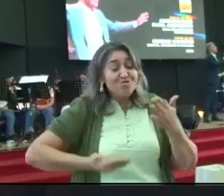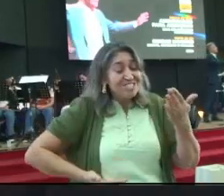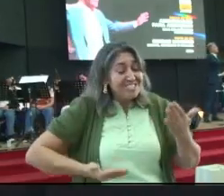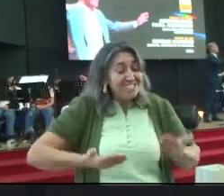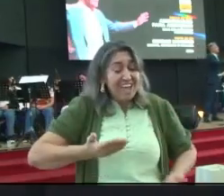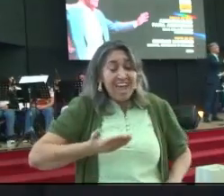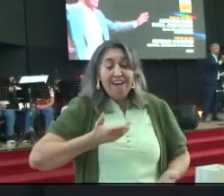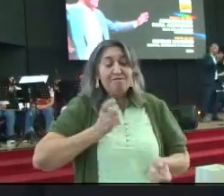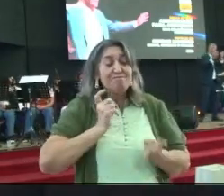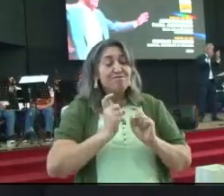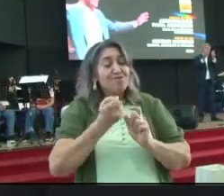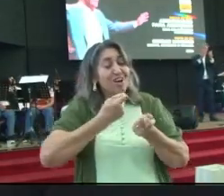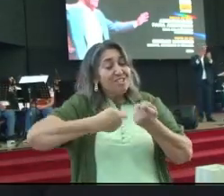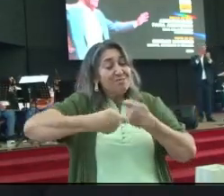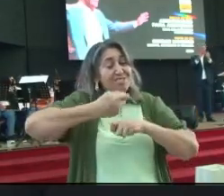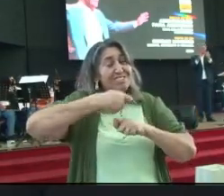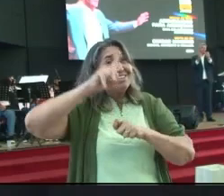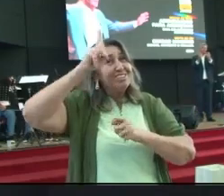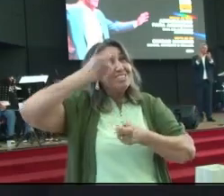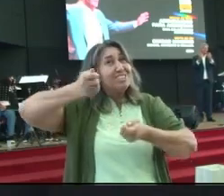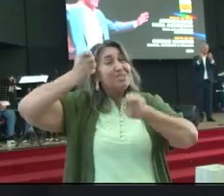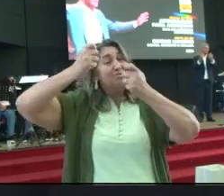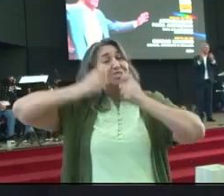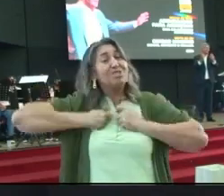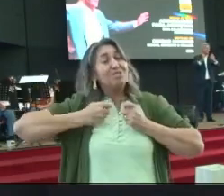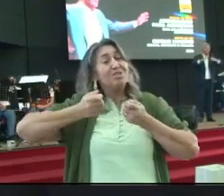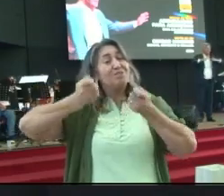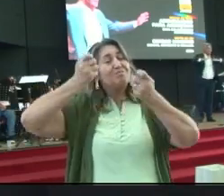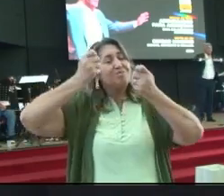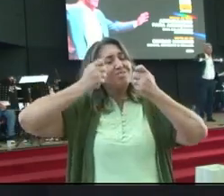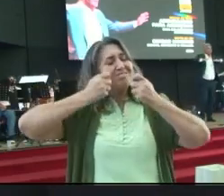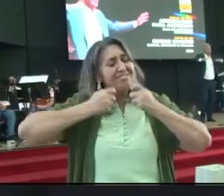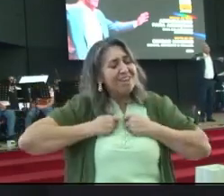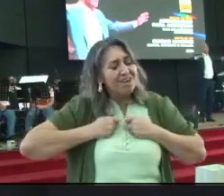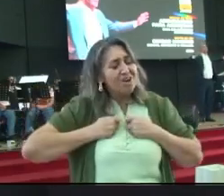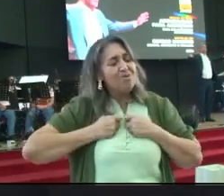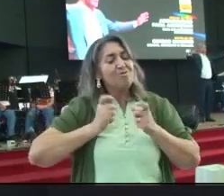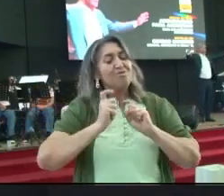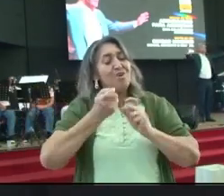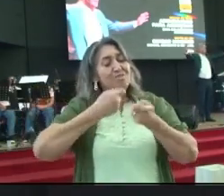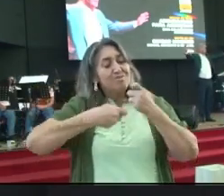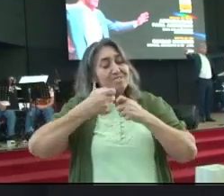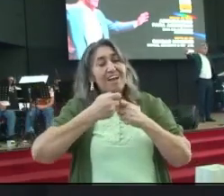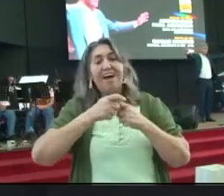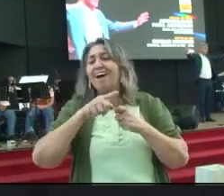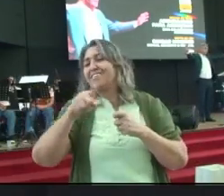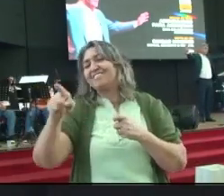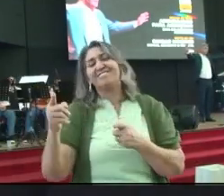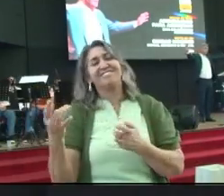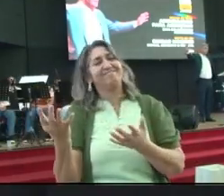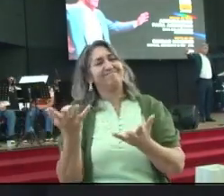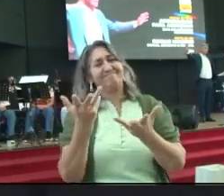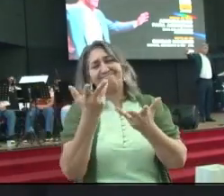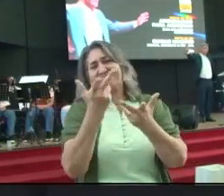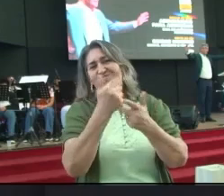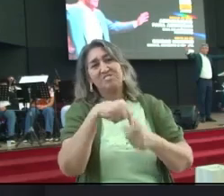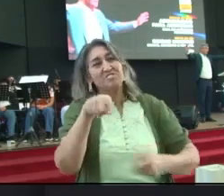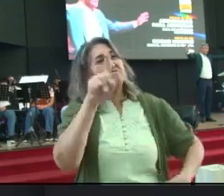uma administradora do que Deus colocou nas suas mãos. Isto libera você.